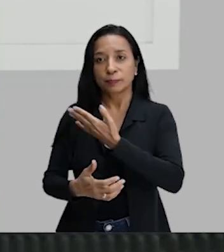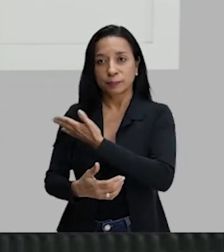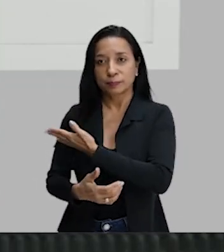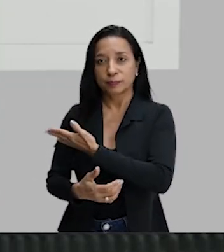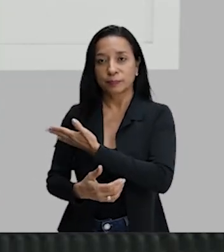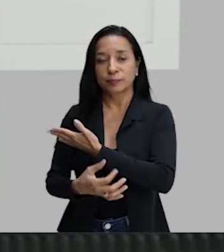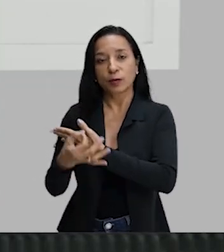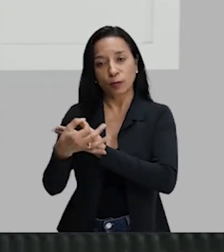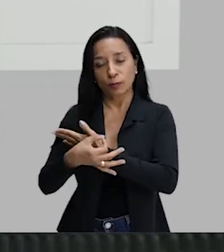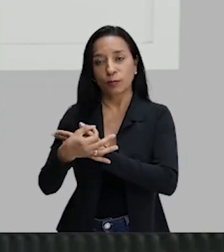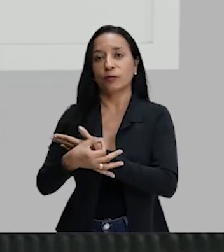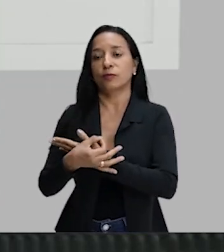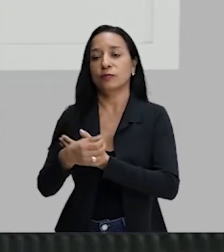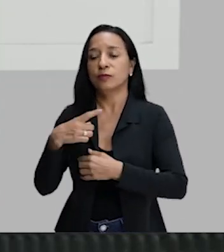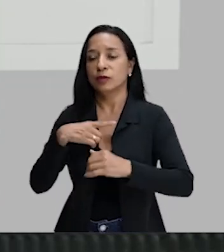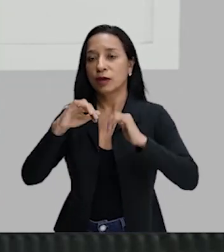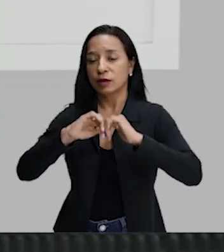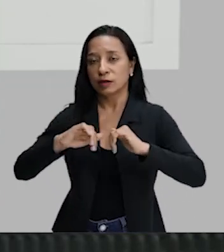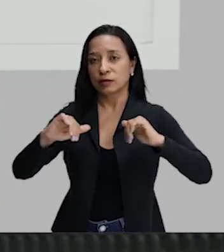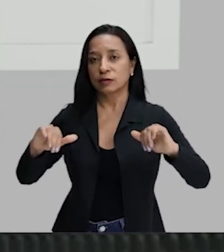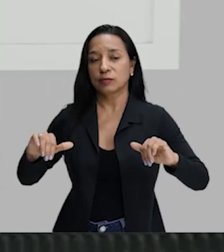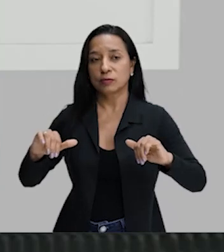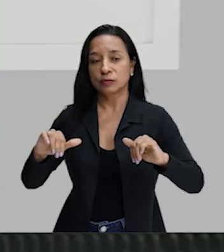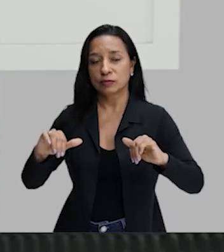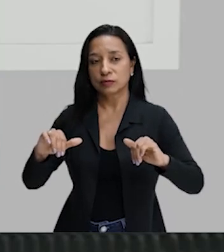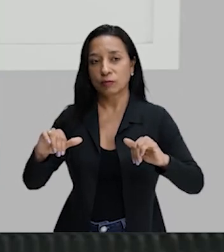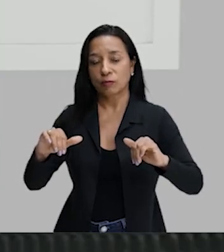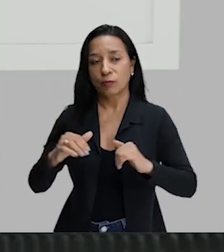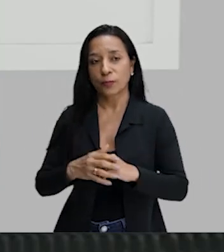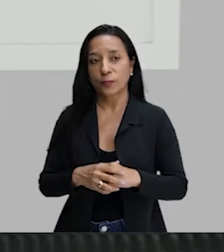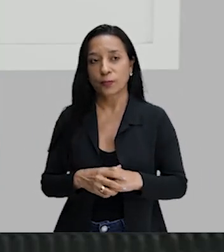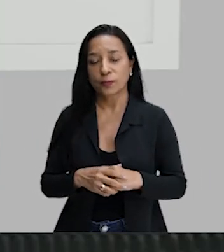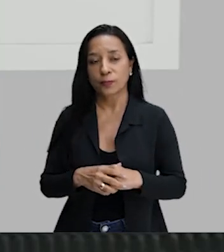você fez a decomposição